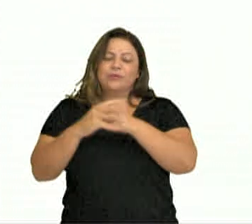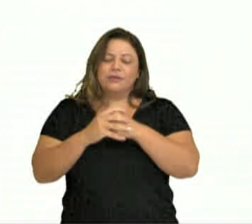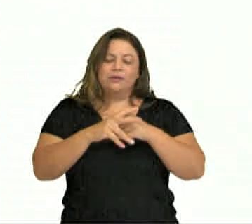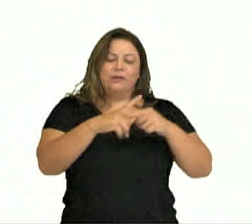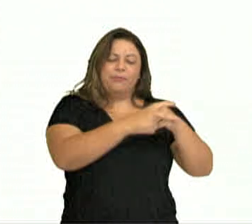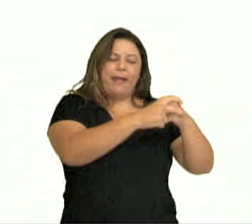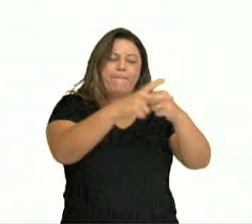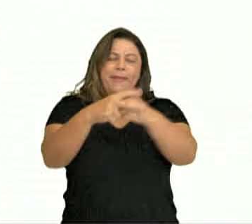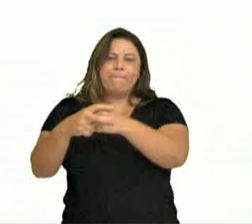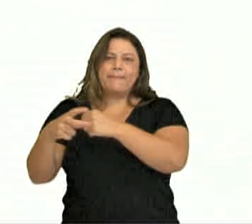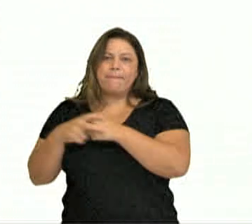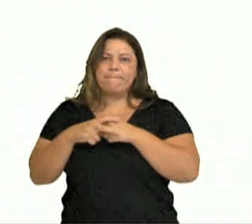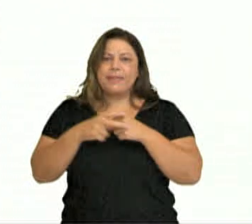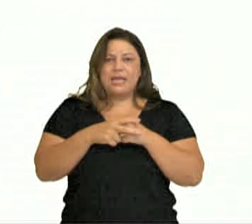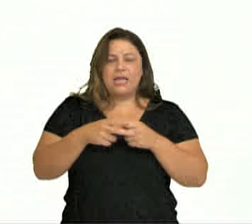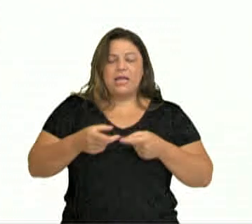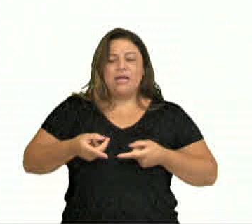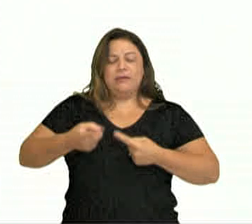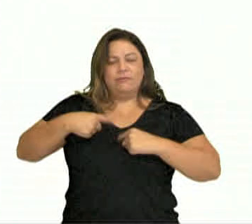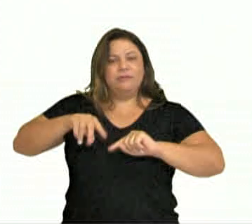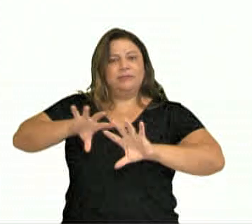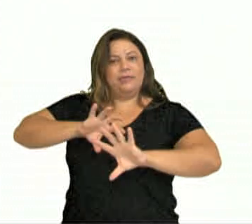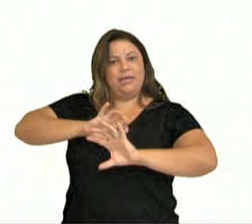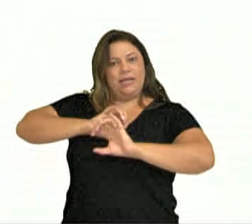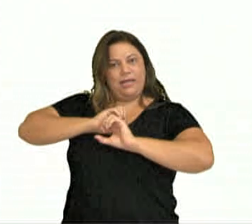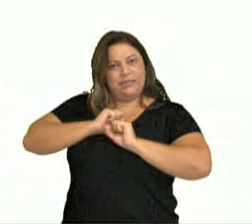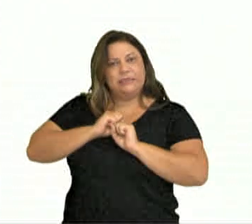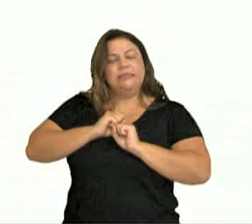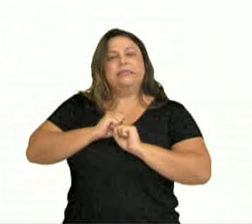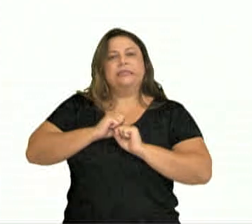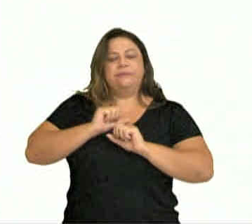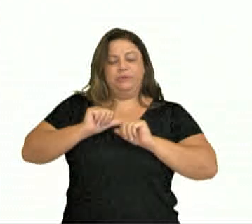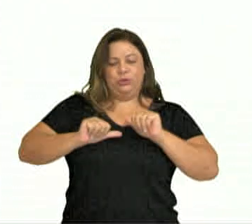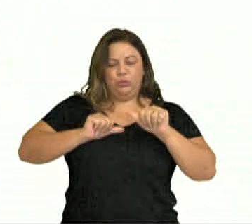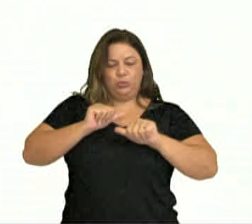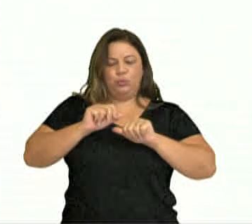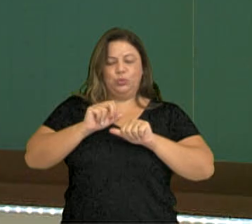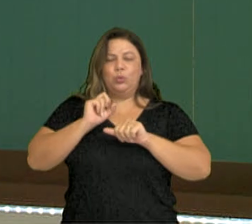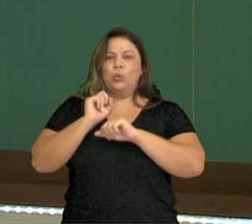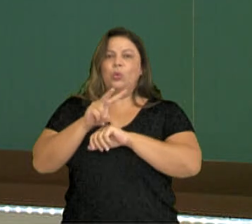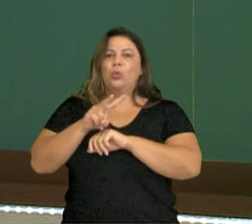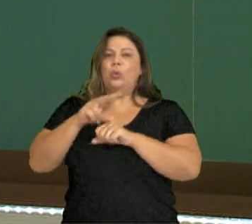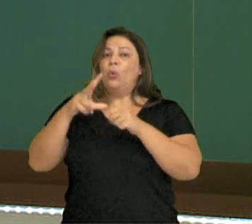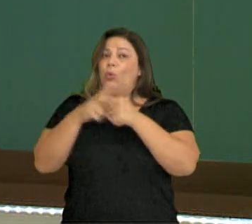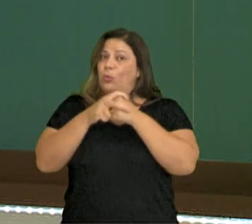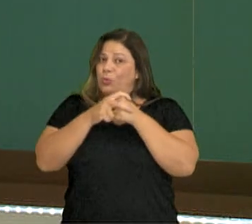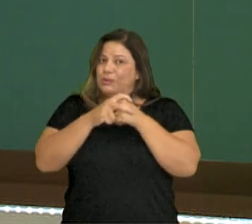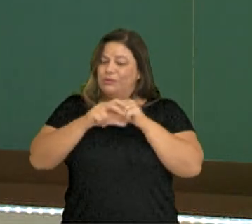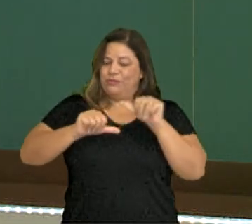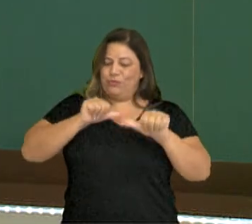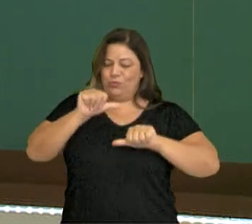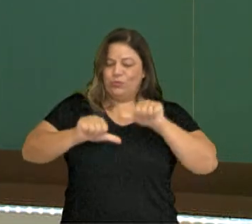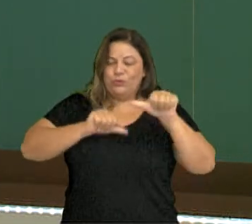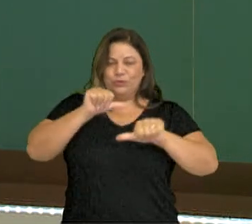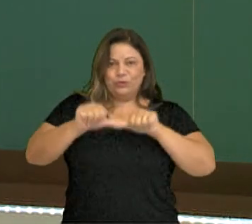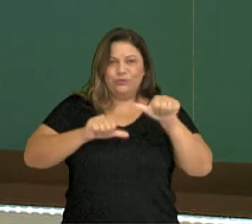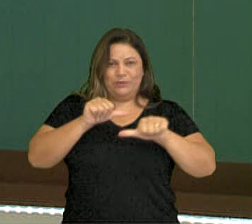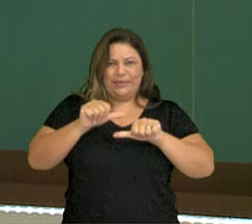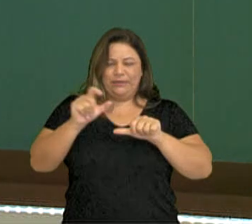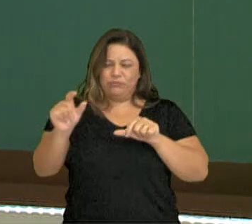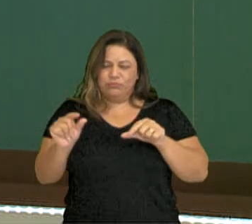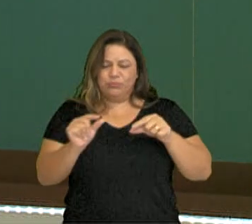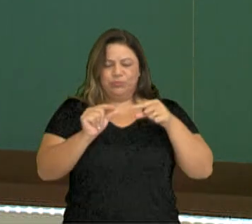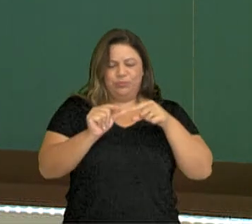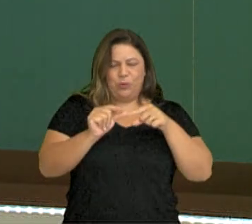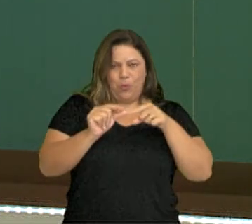vacina, você está recebendo um vírus que foi modificado em laboratório, que não é o coronavírus, com um pedaço do material genético